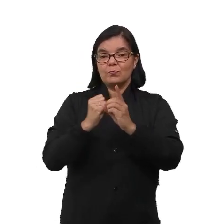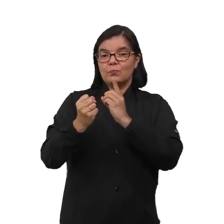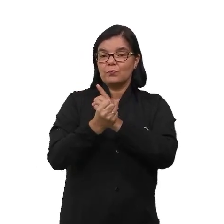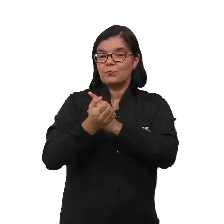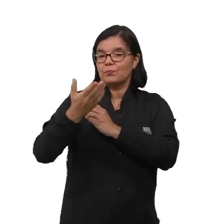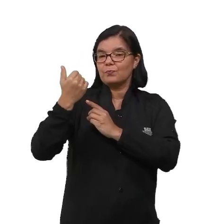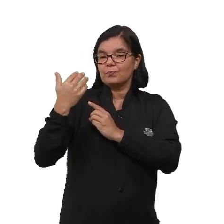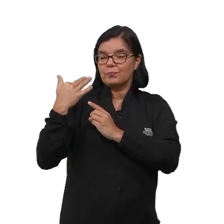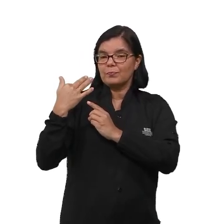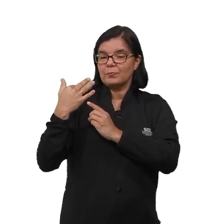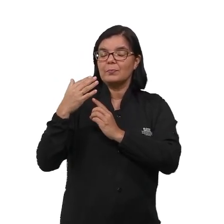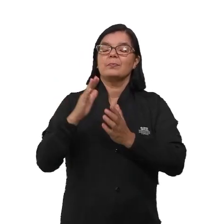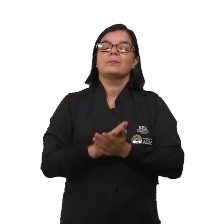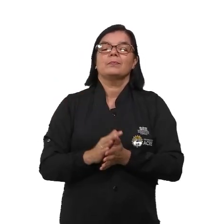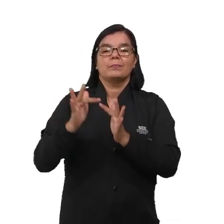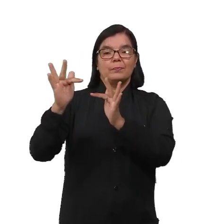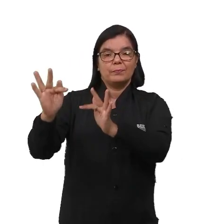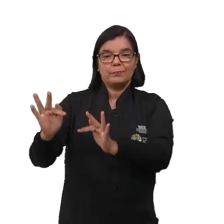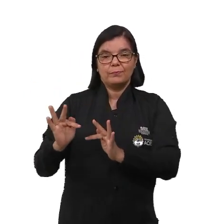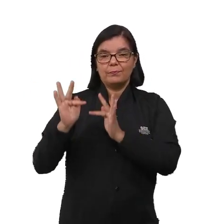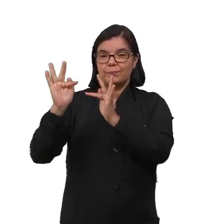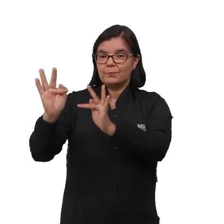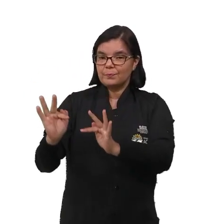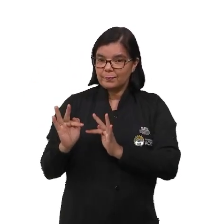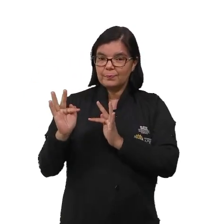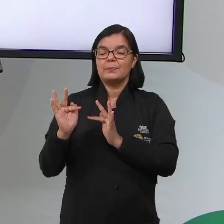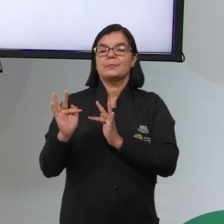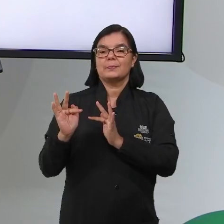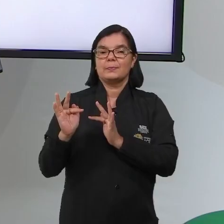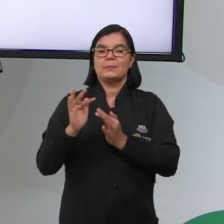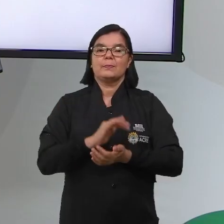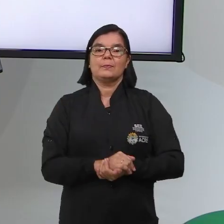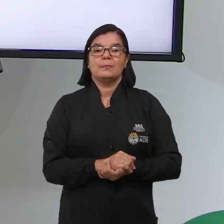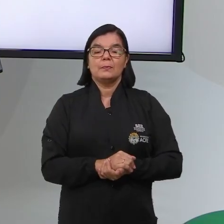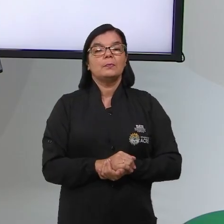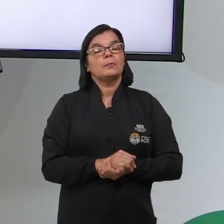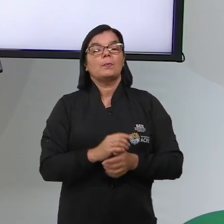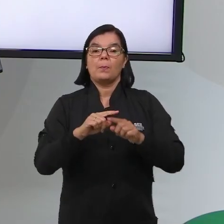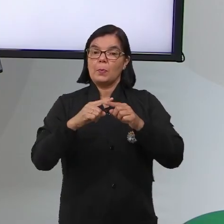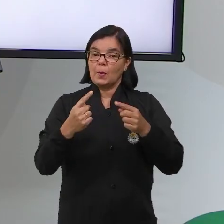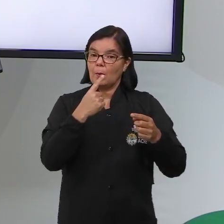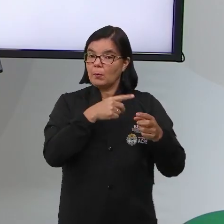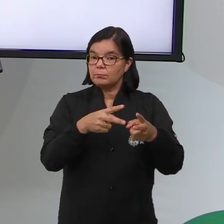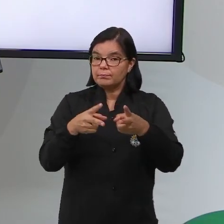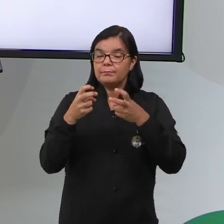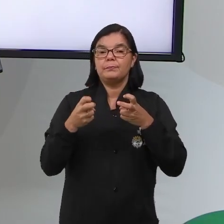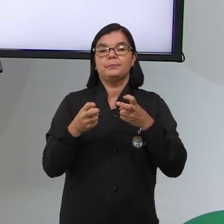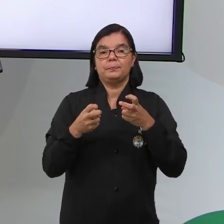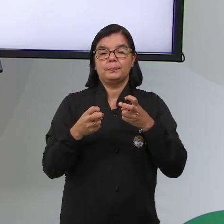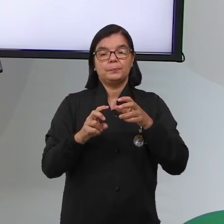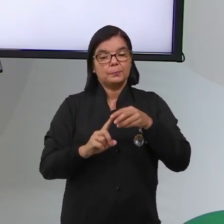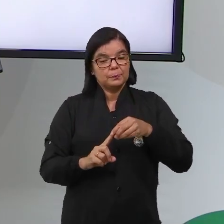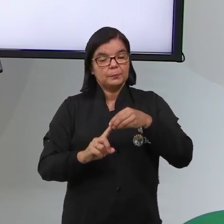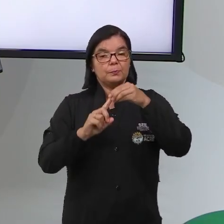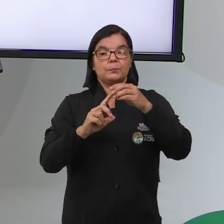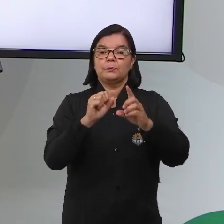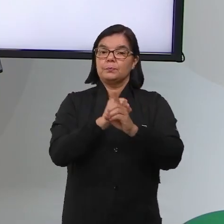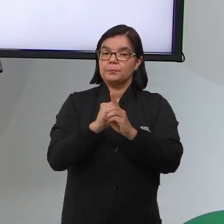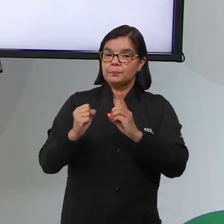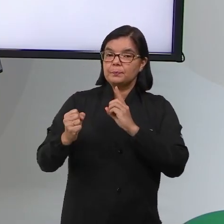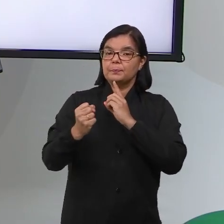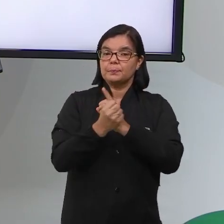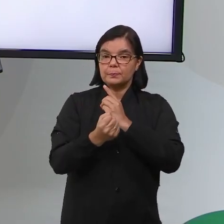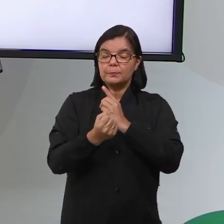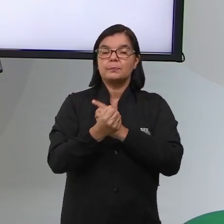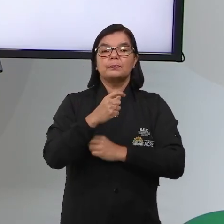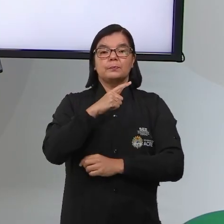da sociedade feudal, né? Mas percebam, a única sociedade em que